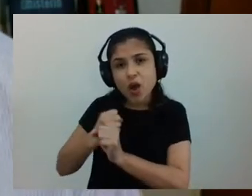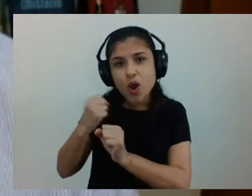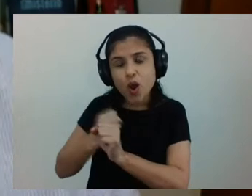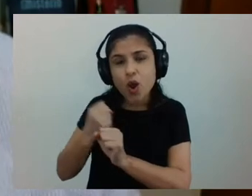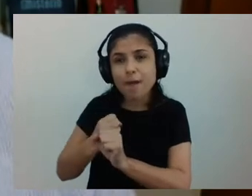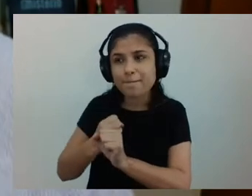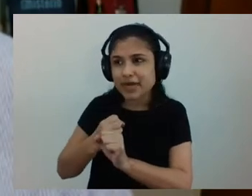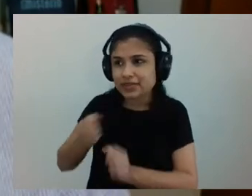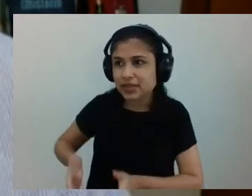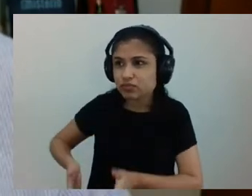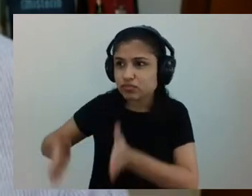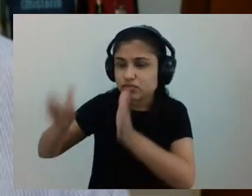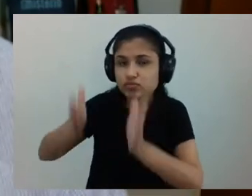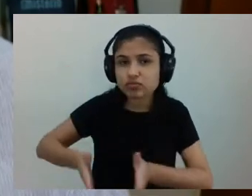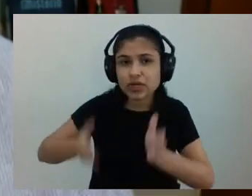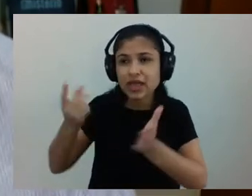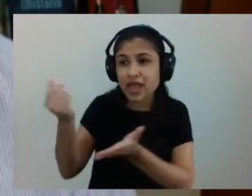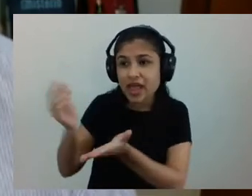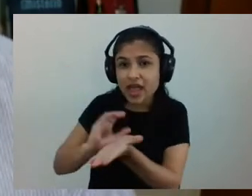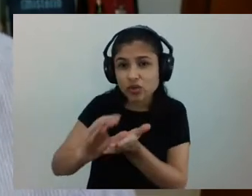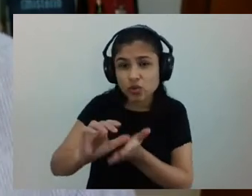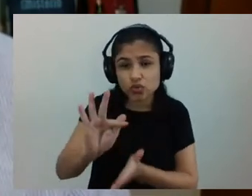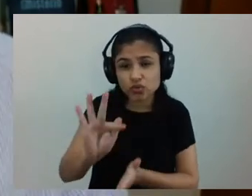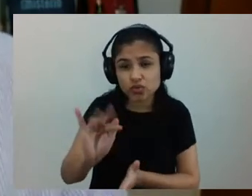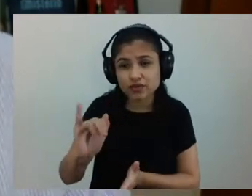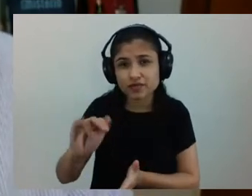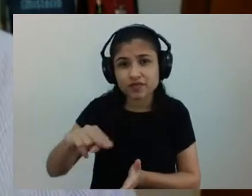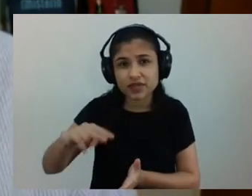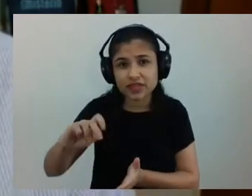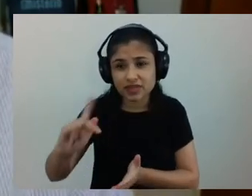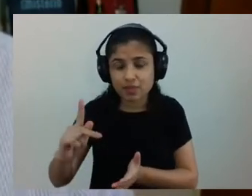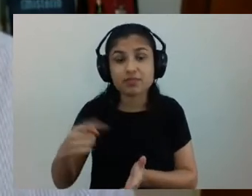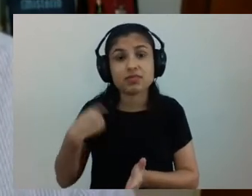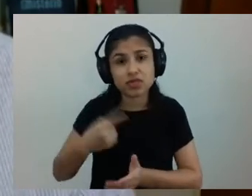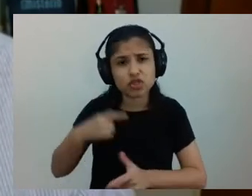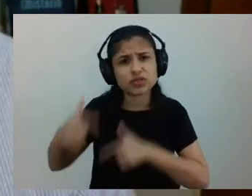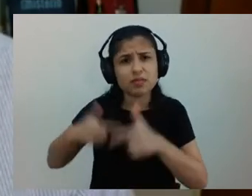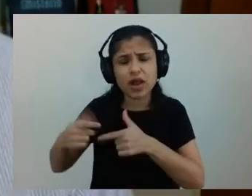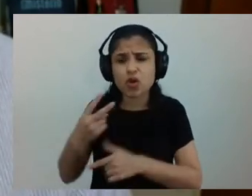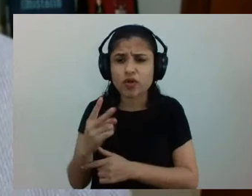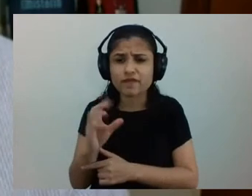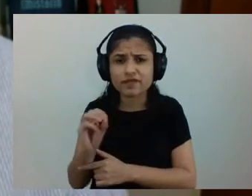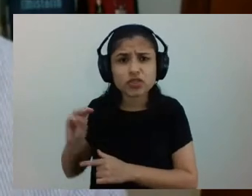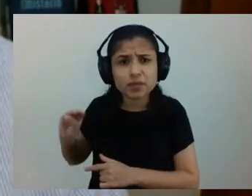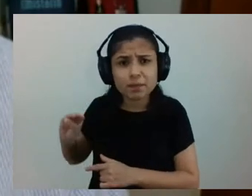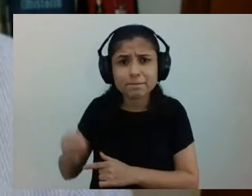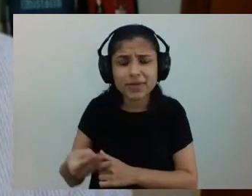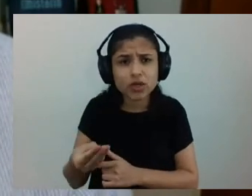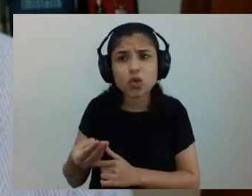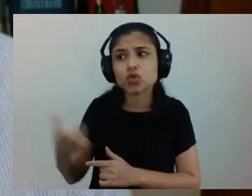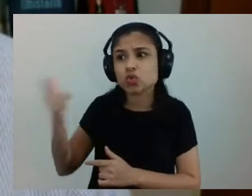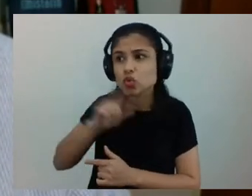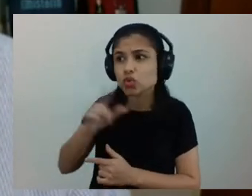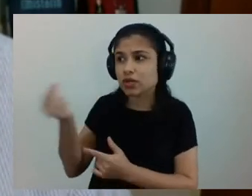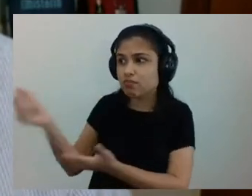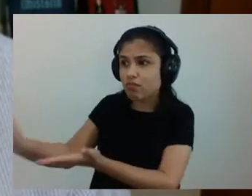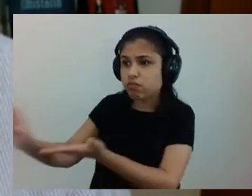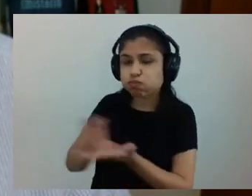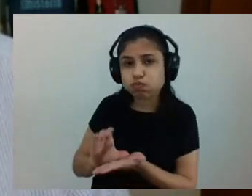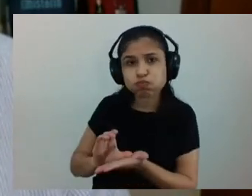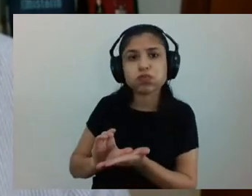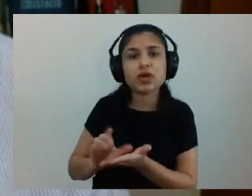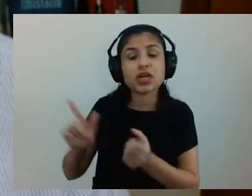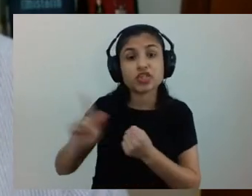qual a gente trabalhou muito para conseguir, 20 milhões justamente com a articulação da nossa gestão